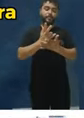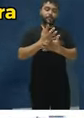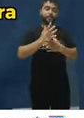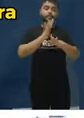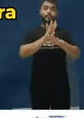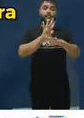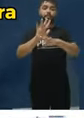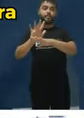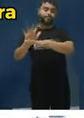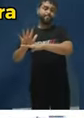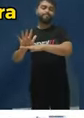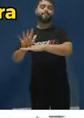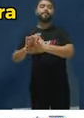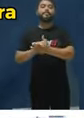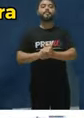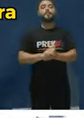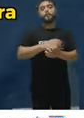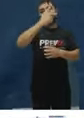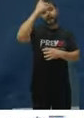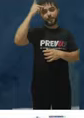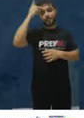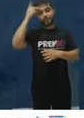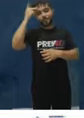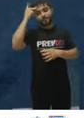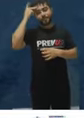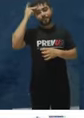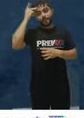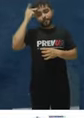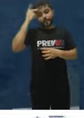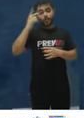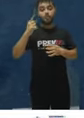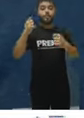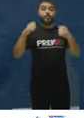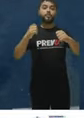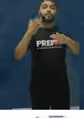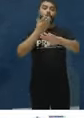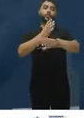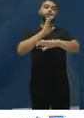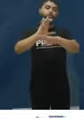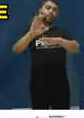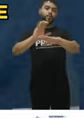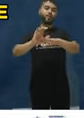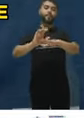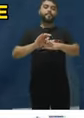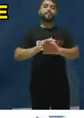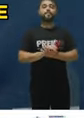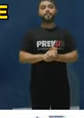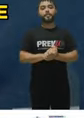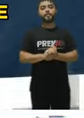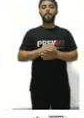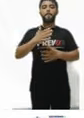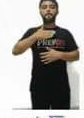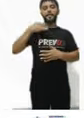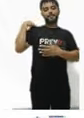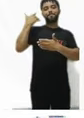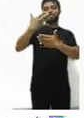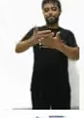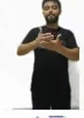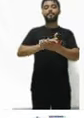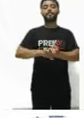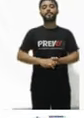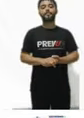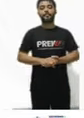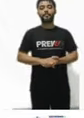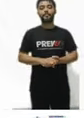e podendo influenciar pessoas para seguir por aí na carreira acadêmica. E é isso. Acho que é um pouco da minha história no Prevup.